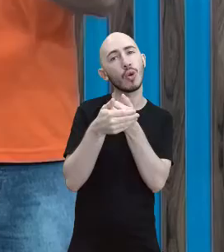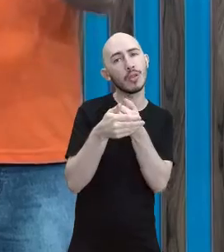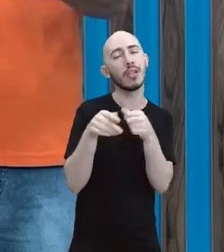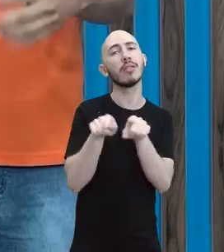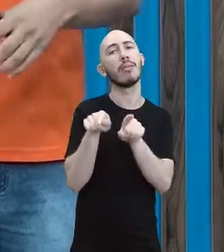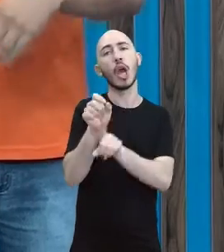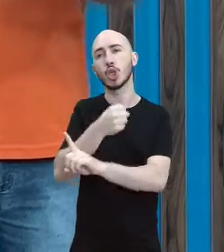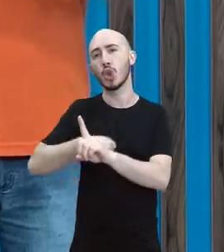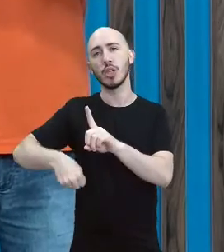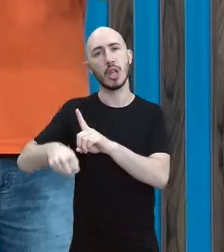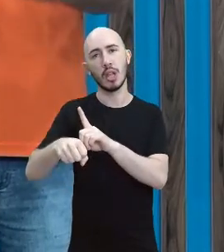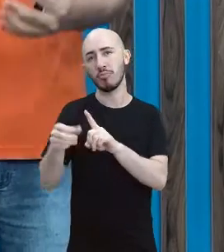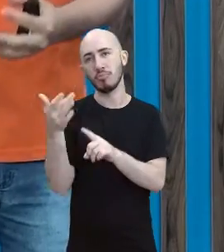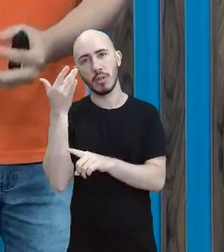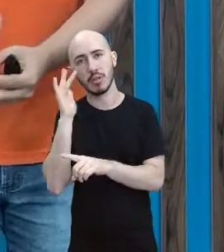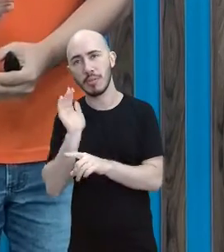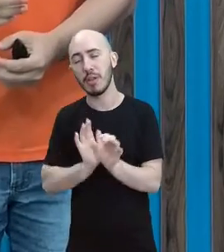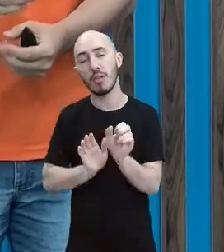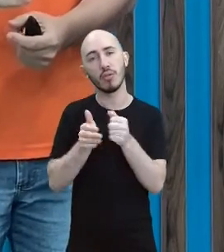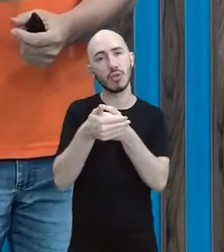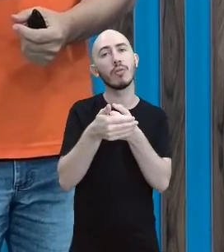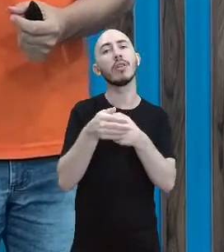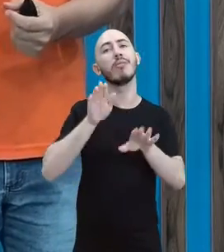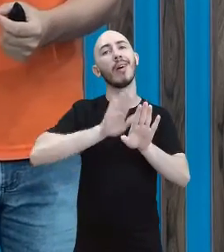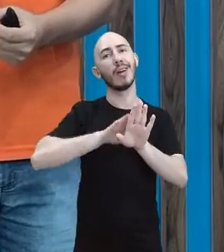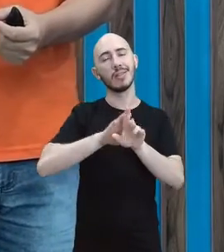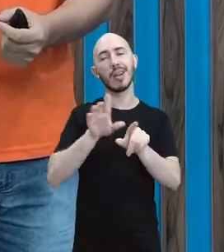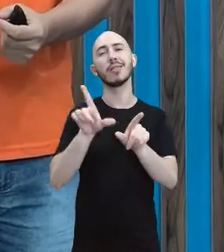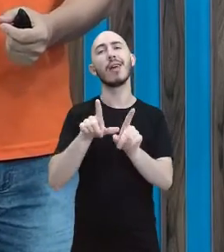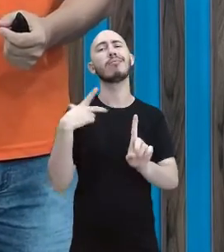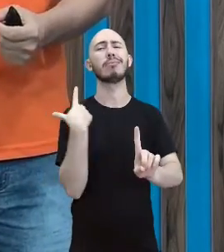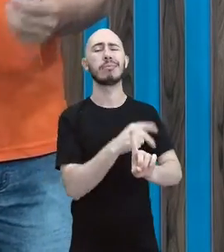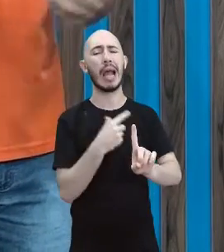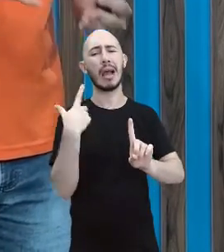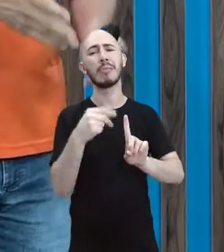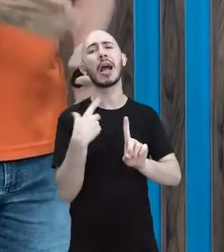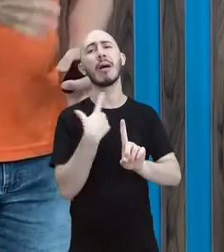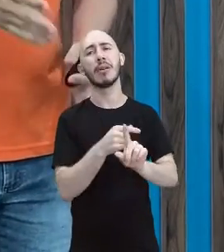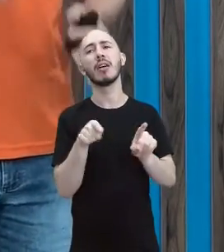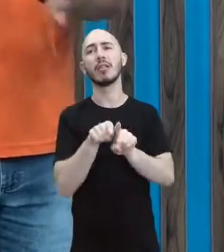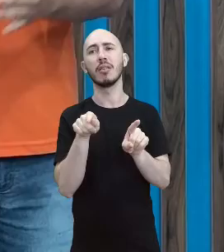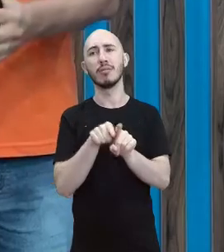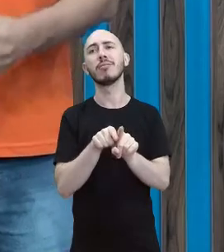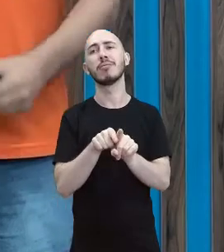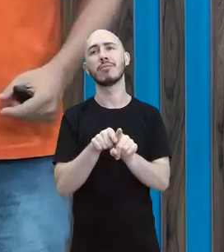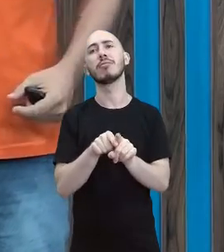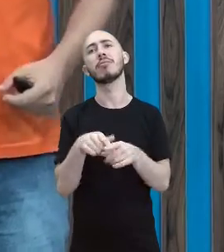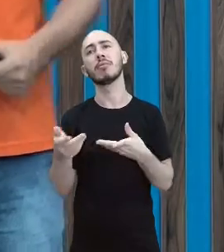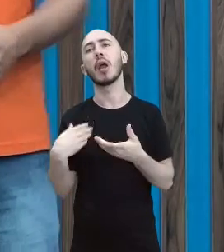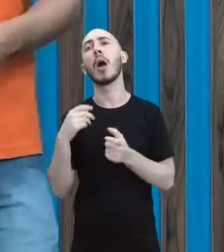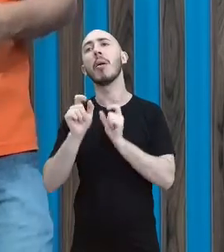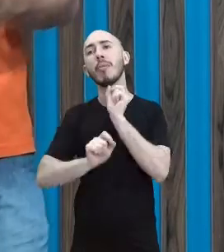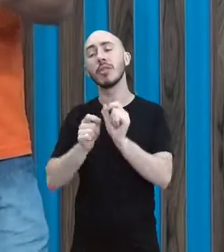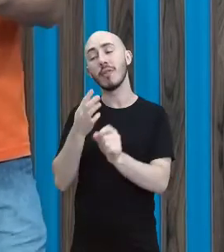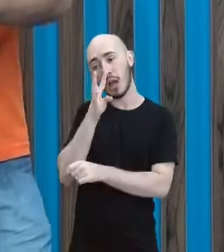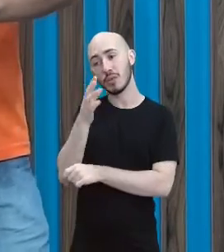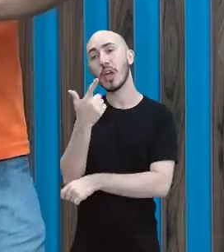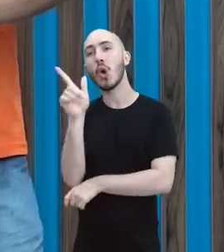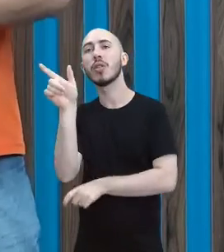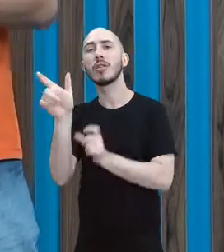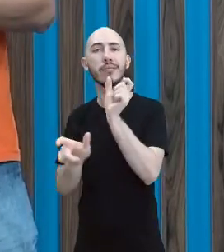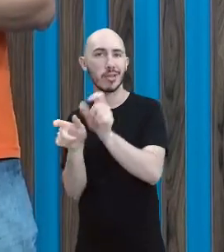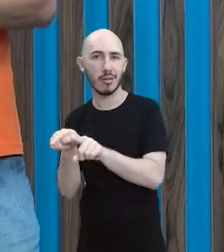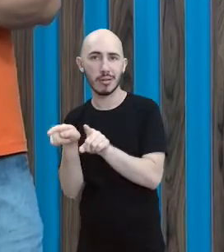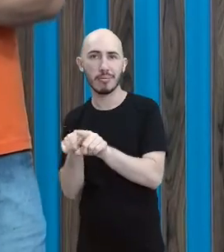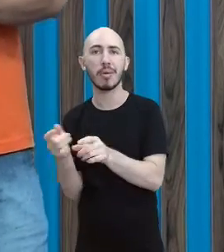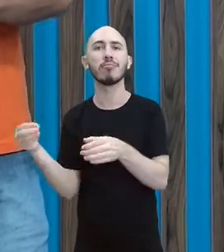que a sociedade tivesse total clareza disso, para delatar outras pessoas que fizessem parte de organizações,